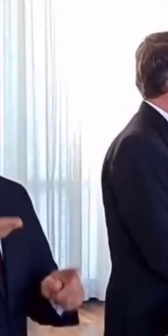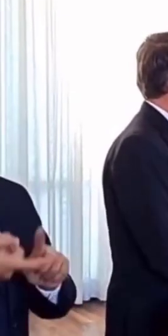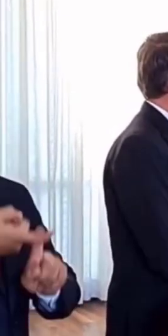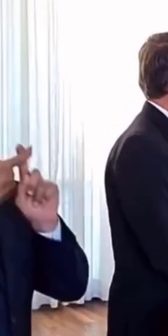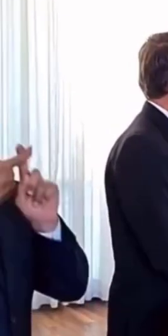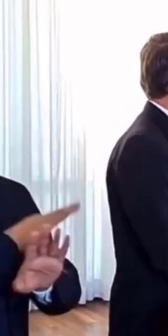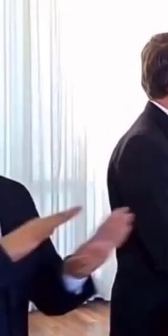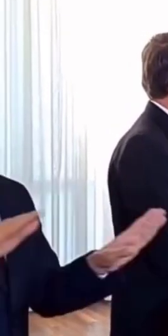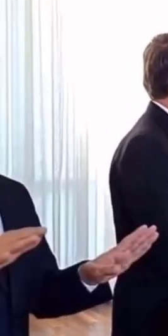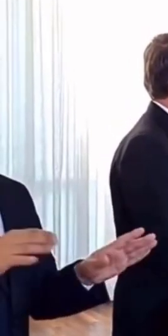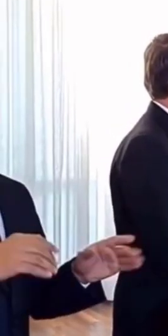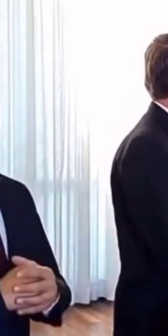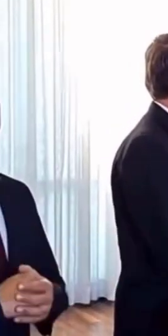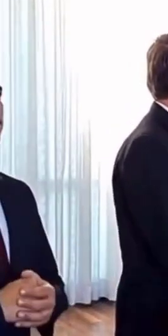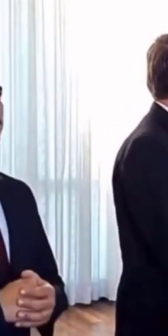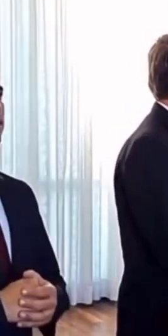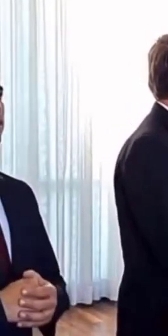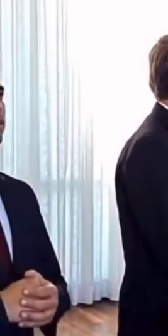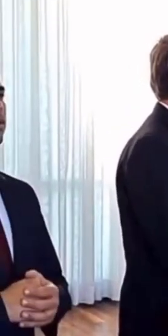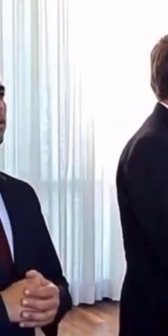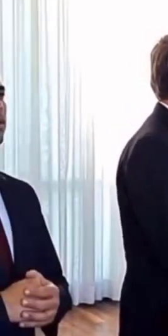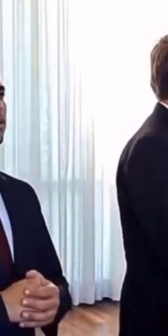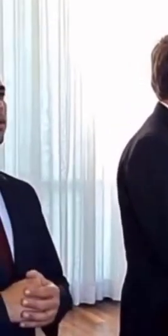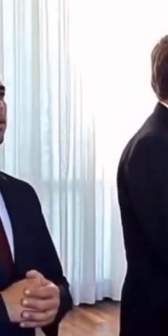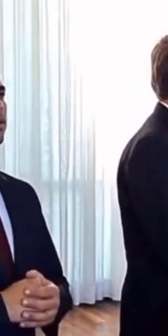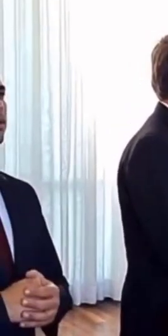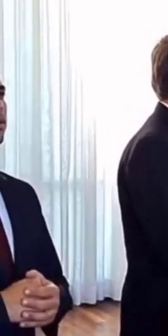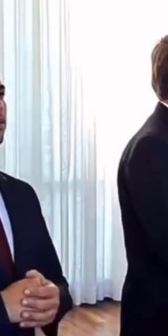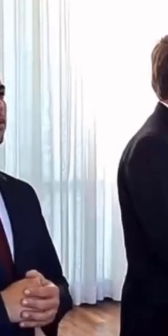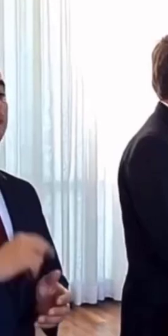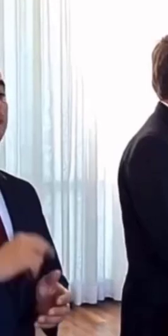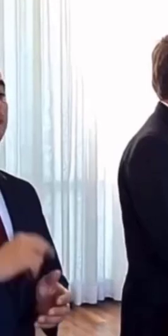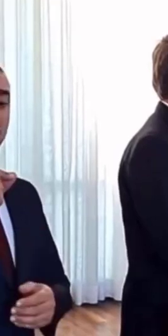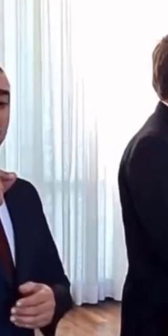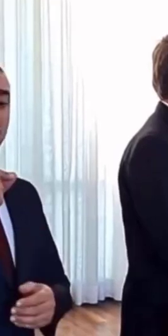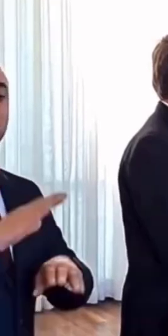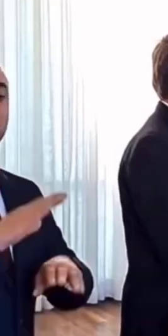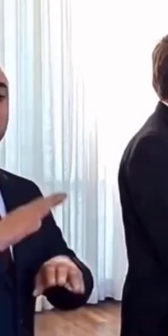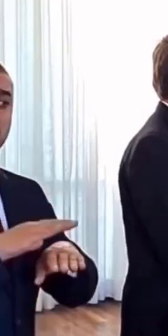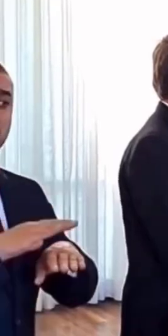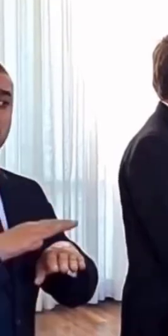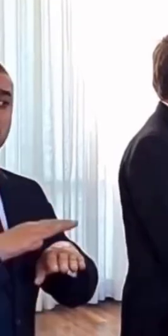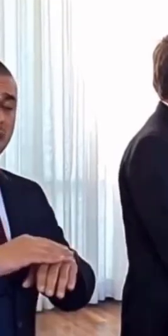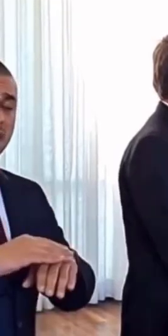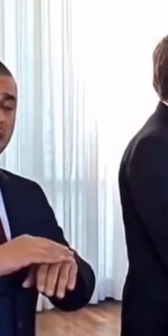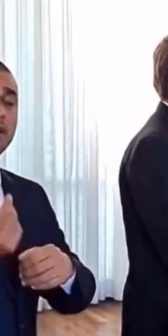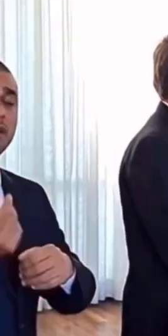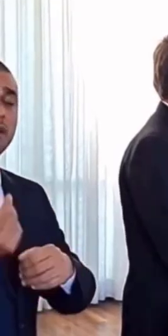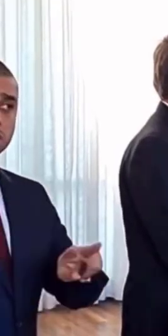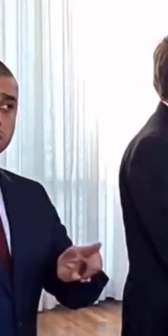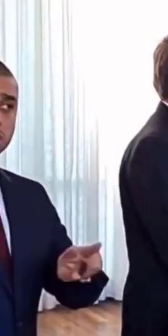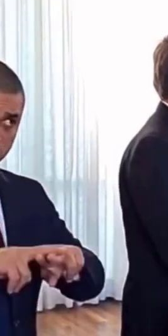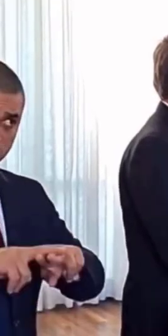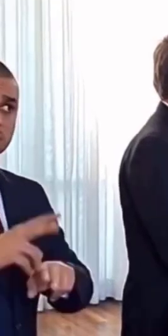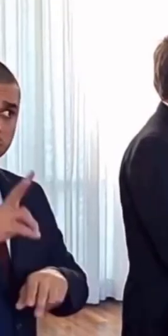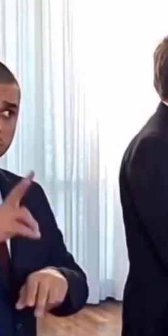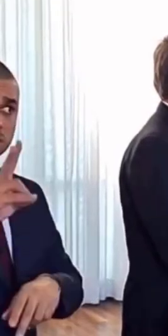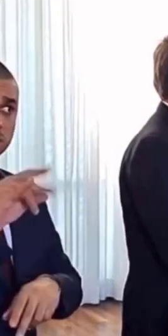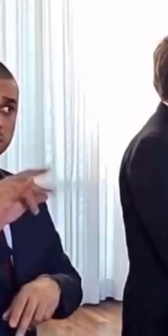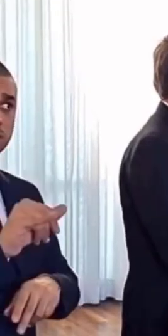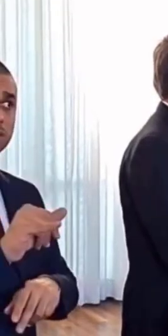lá no Javari, te lamenta, tudo isso aí, pede a Deus que nada tenha acontecido. Tá? E, mas, por exemplo,